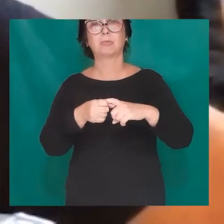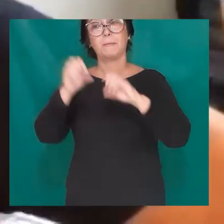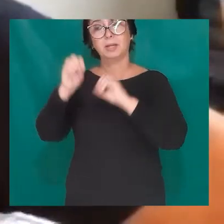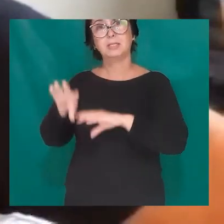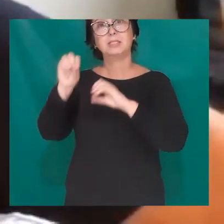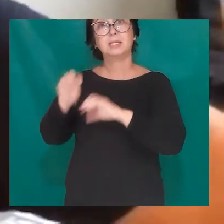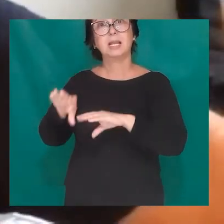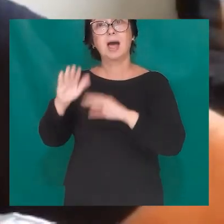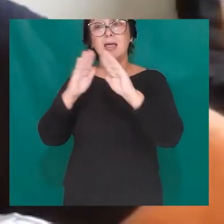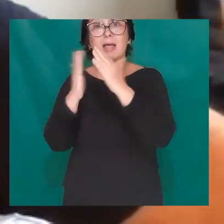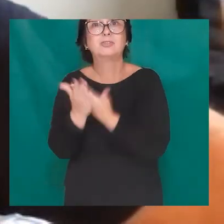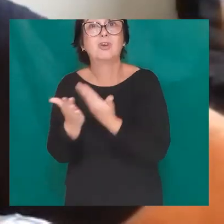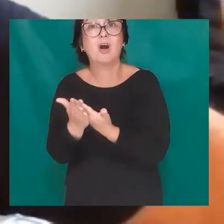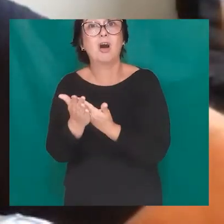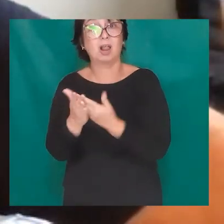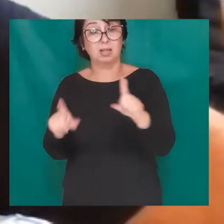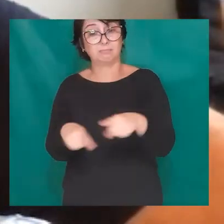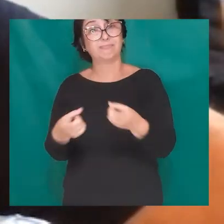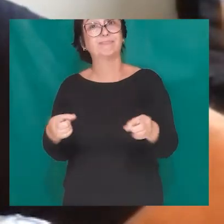escolas. E nessa época eu levantei